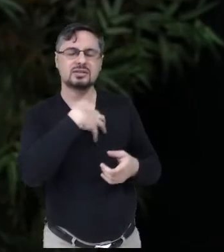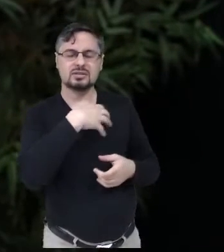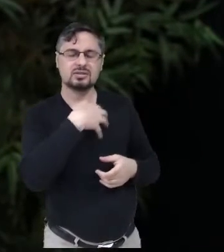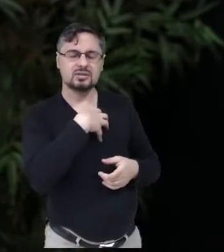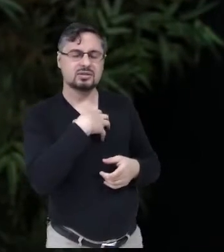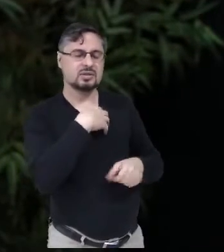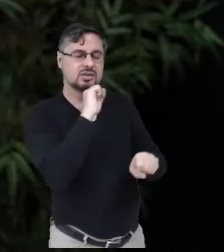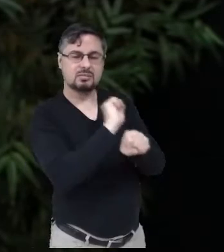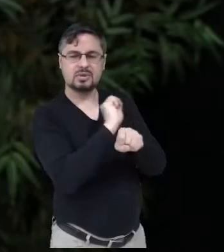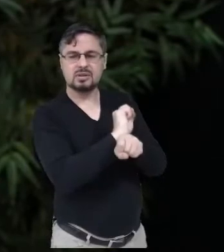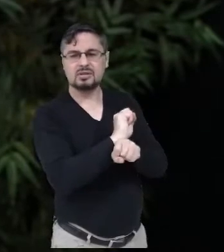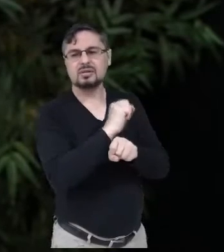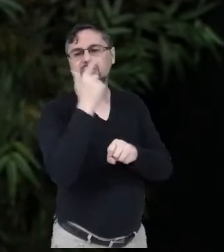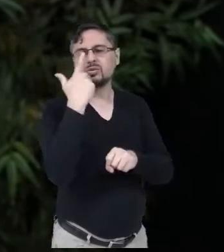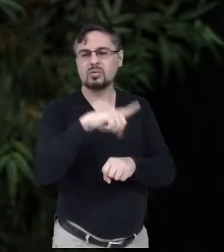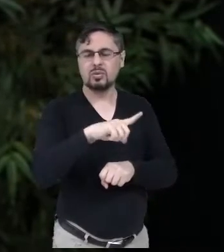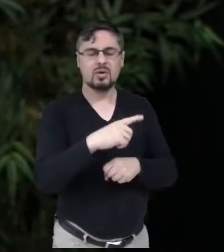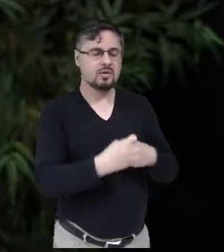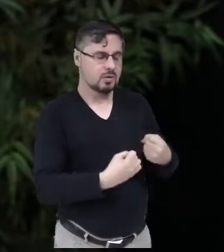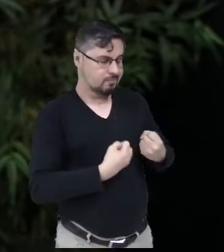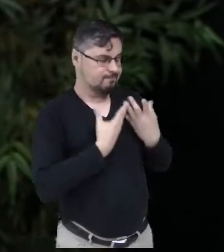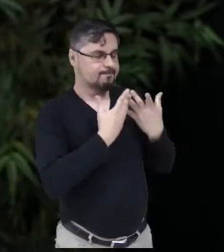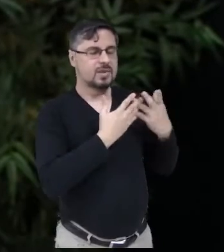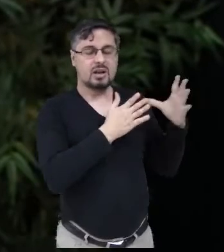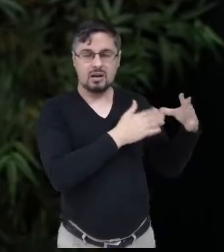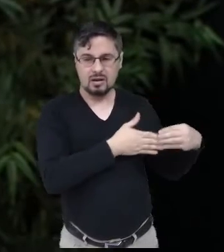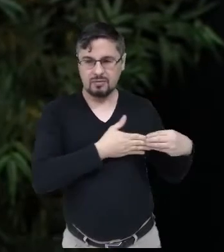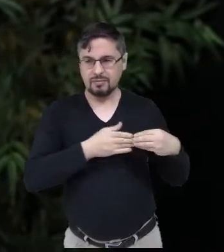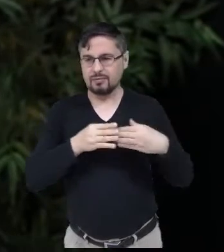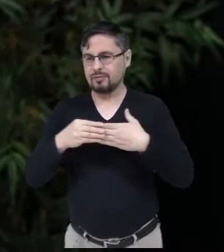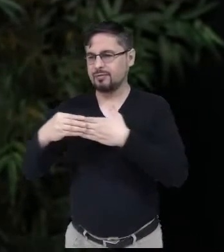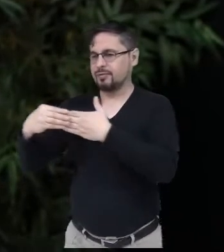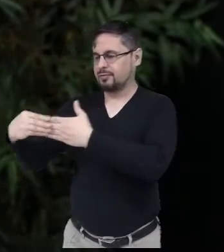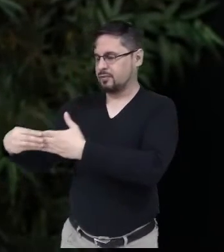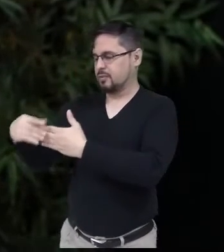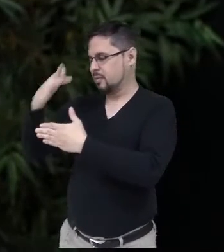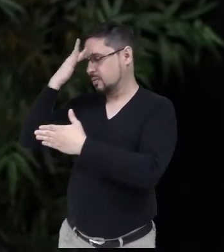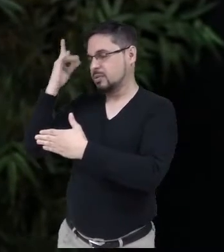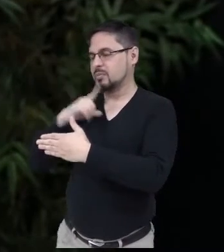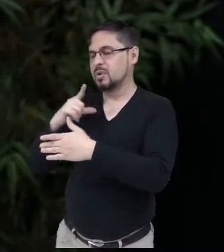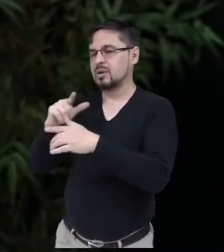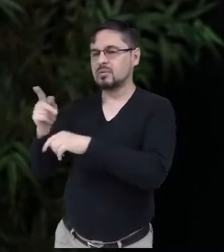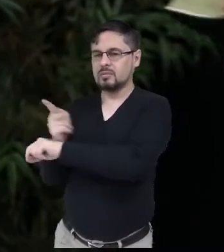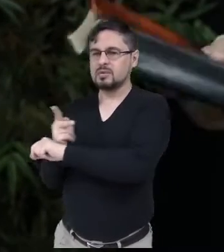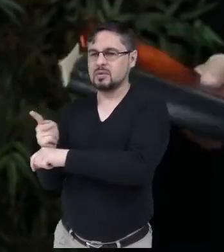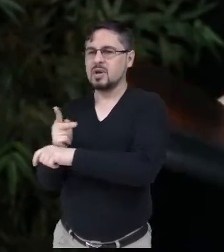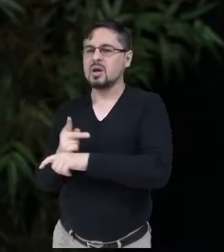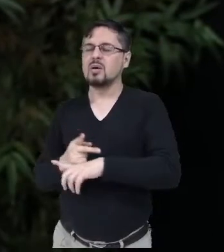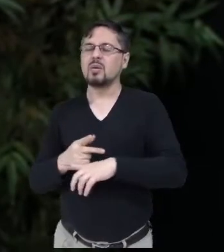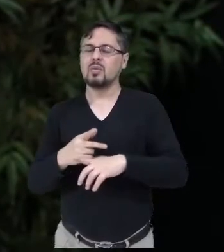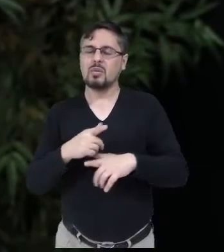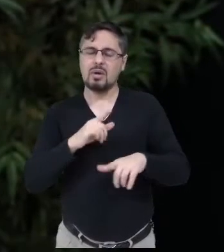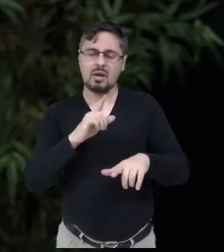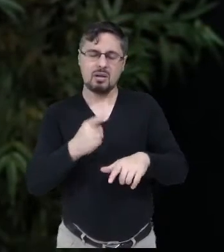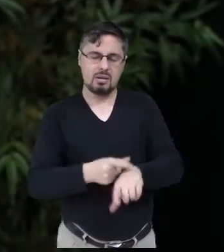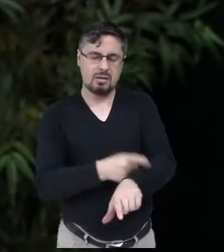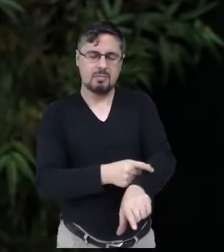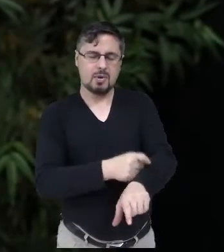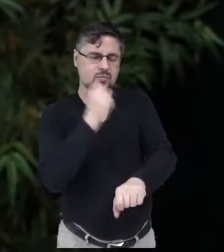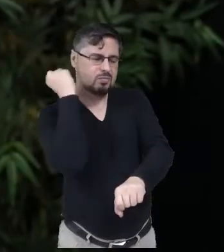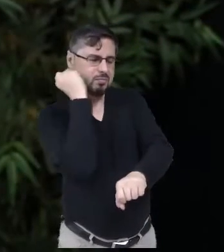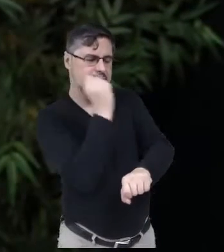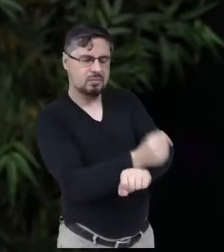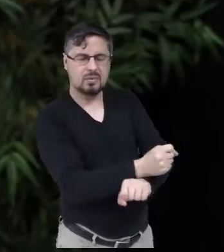movimentou esse homem para uma ação. A lepra, de fato, era um golpe cruel contra a autoestima de qualquer pessoa. Fazia com que